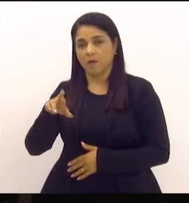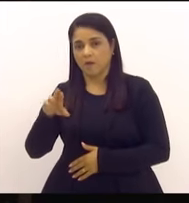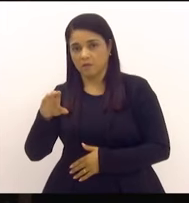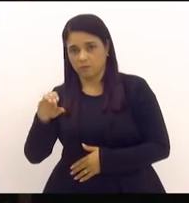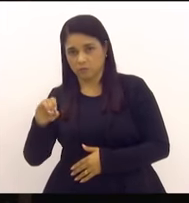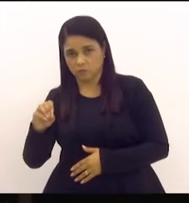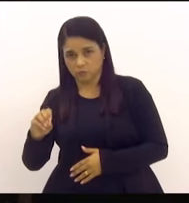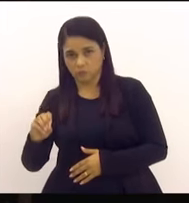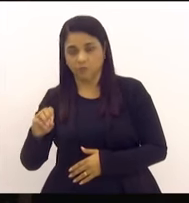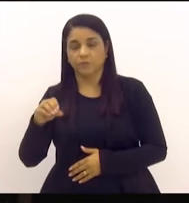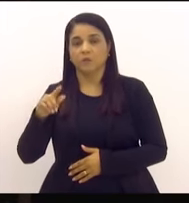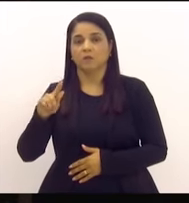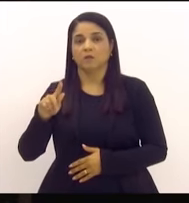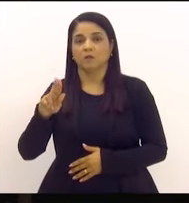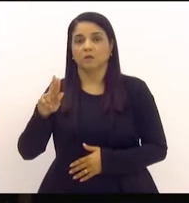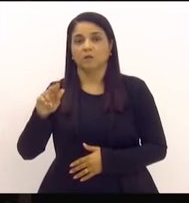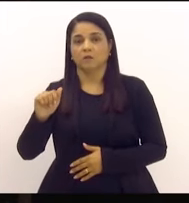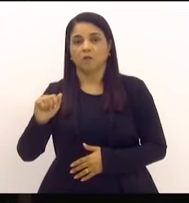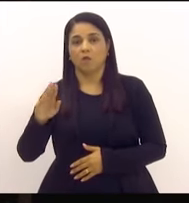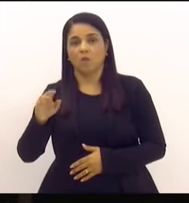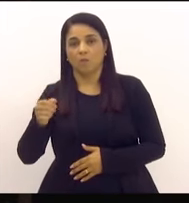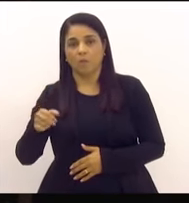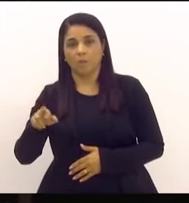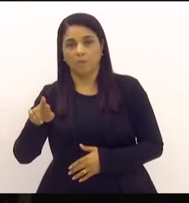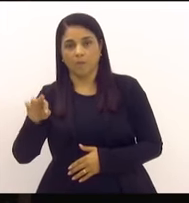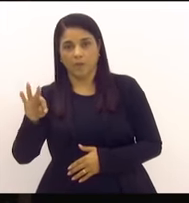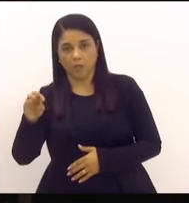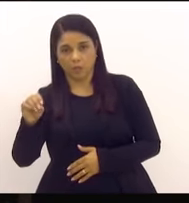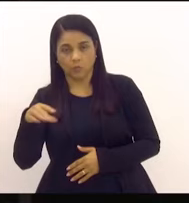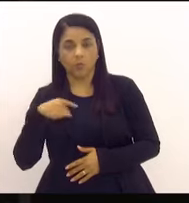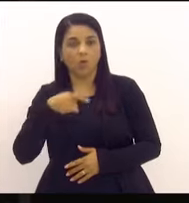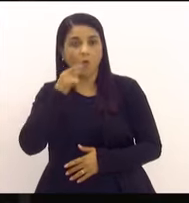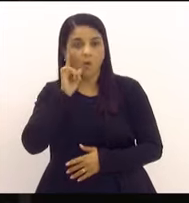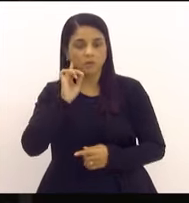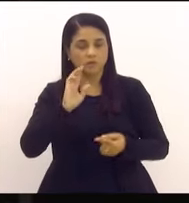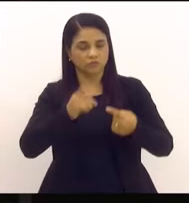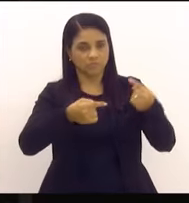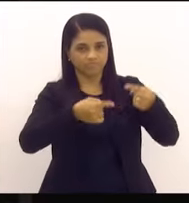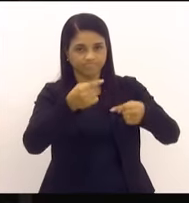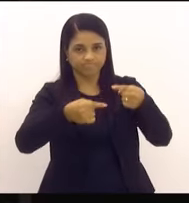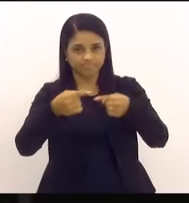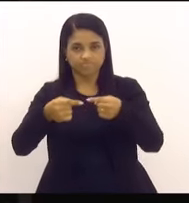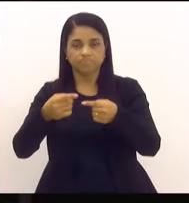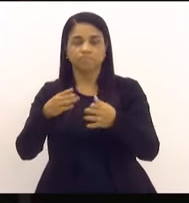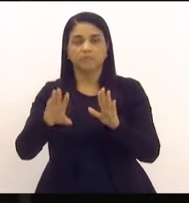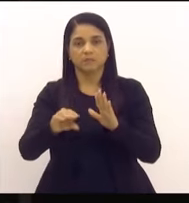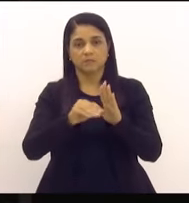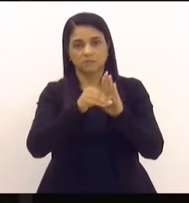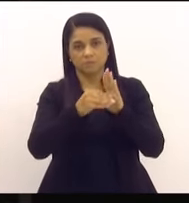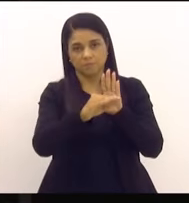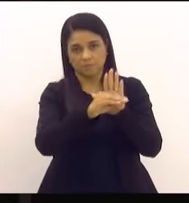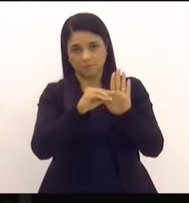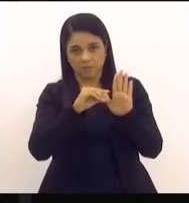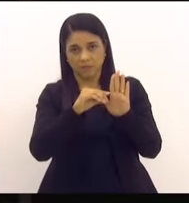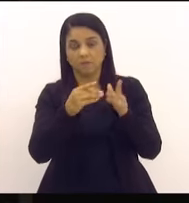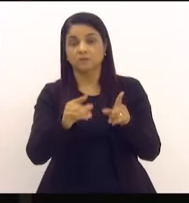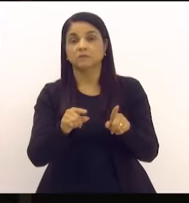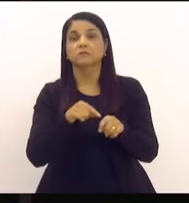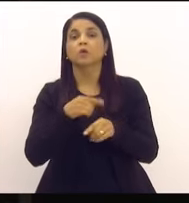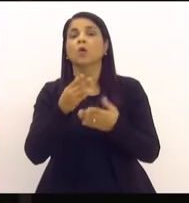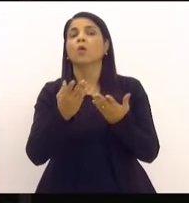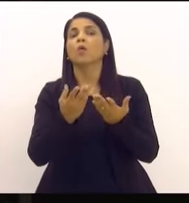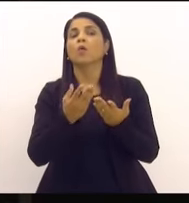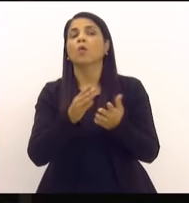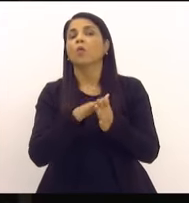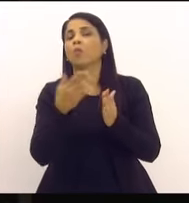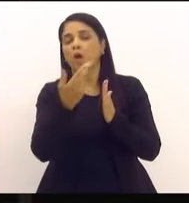Pública, que está desde ontem dialogando as emendas, e aqui já antecipo, presidente, qual será o teor do